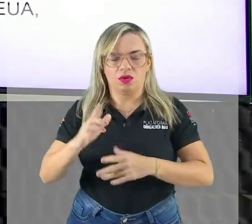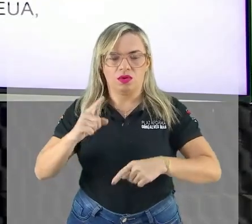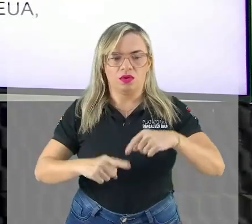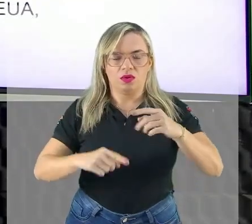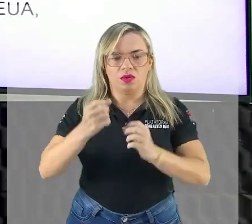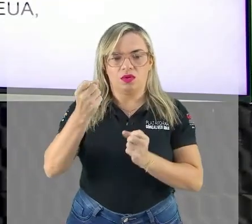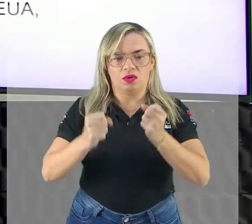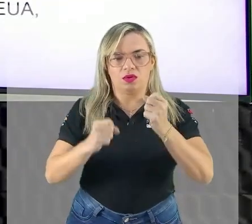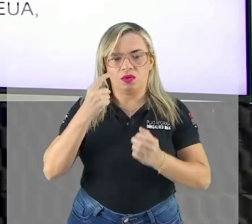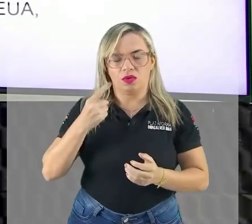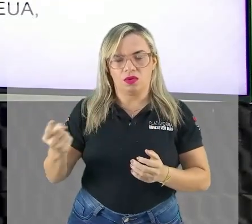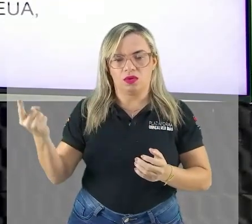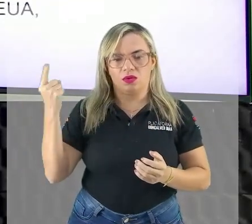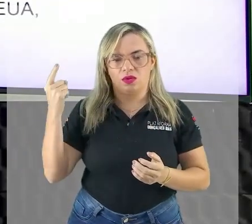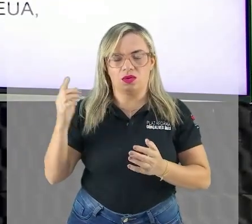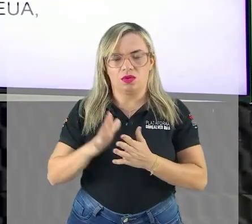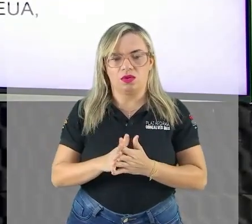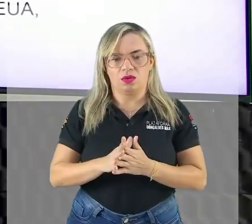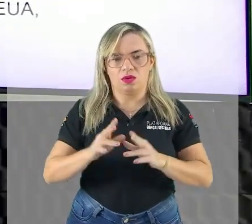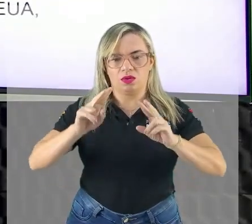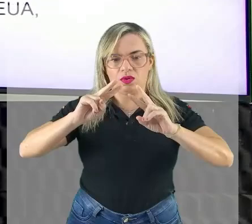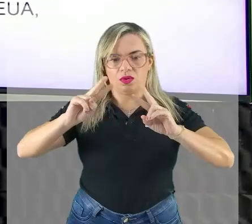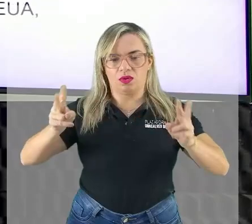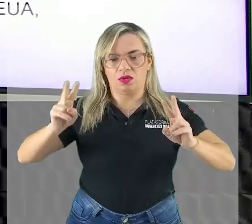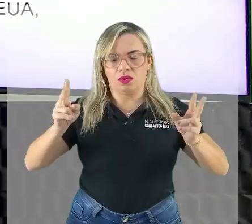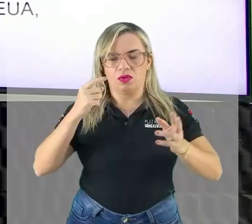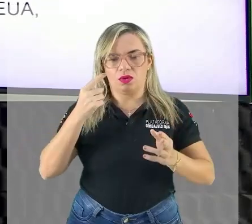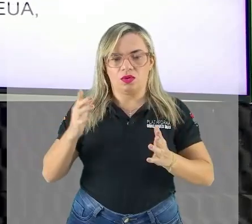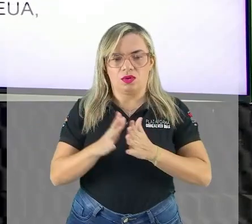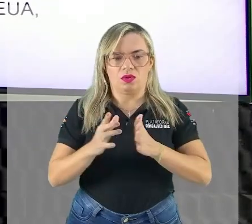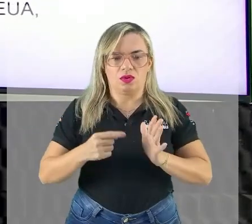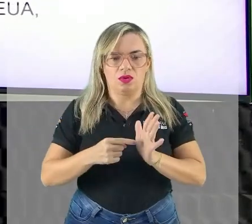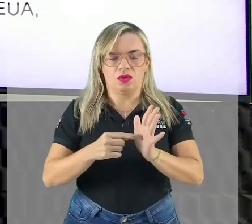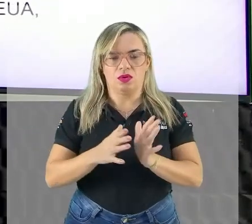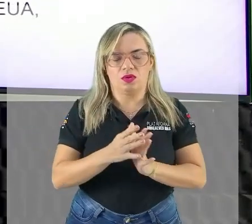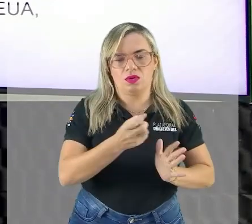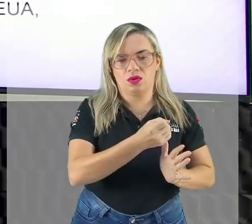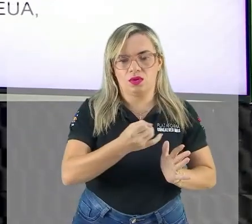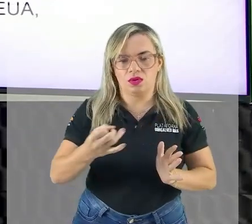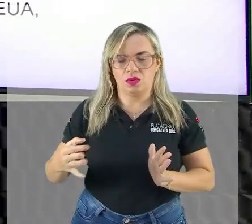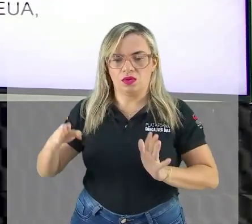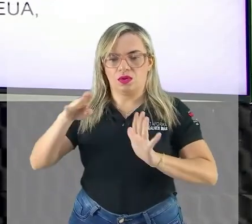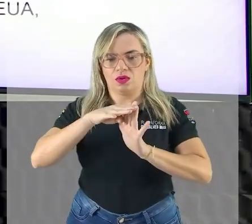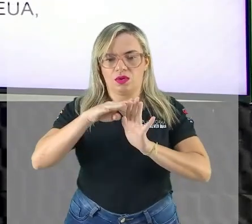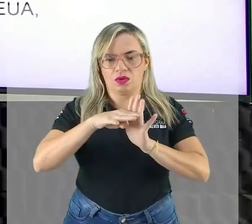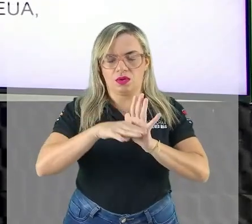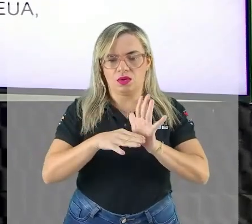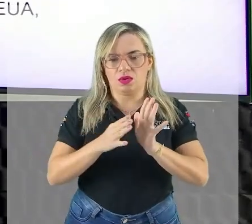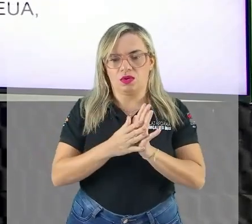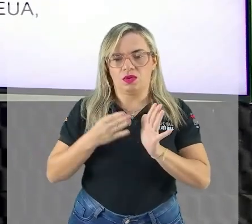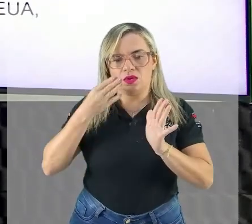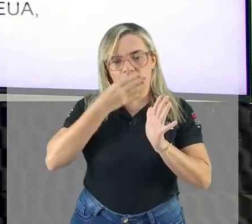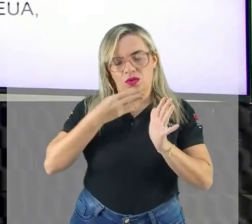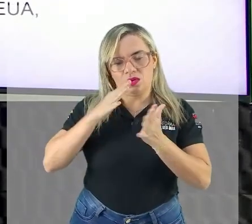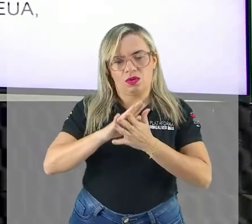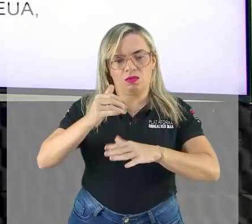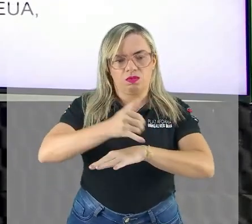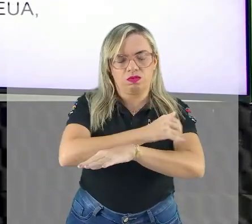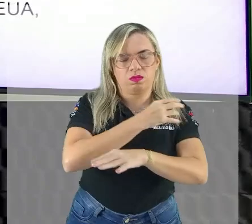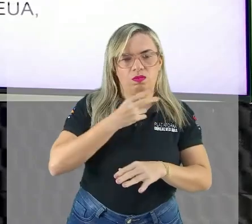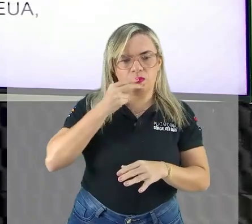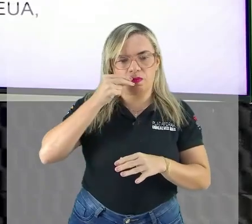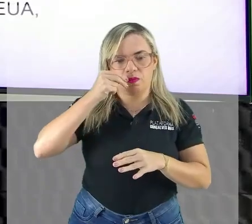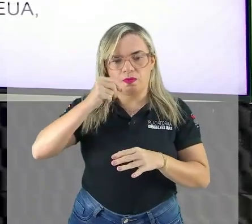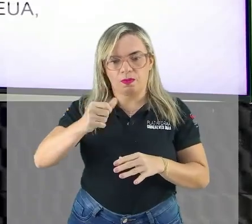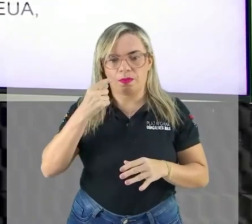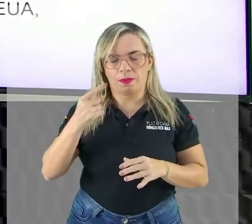a gente tem aqui o modelo semafórico nutricional, que indica as quantidades de ingredientes como açúcar, gorduras e